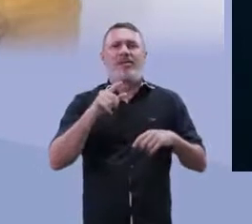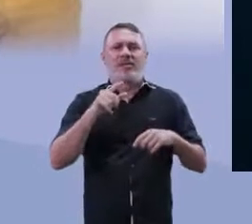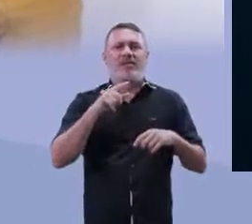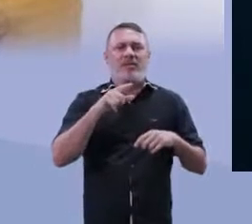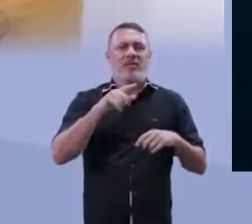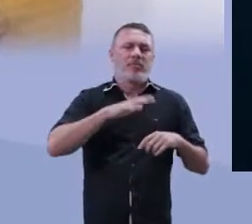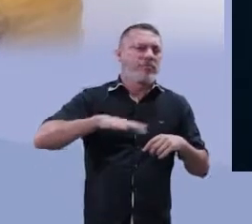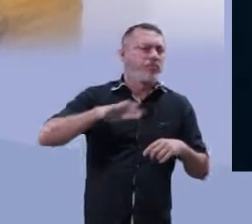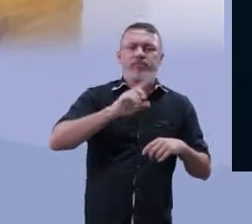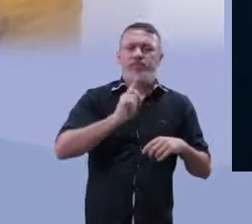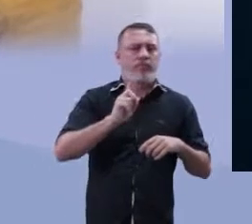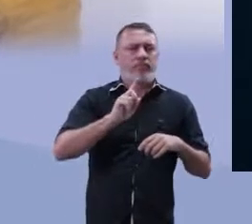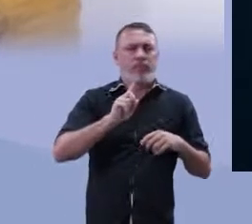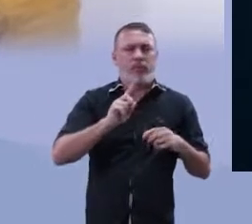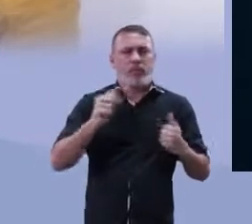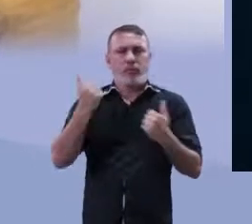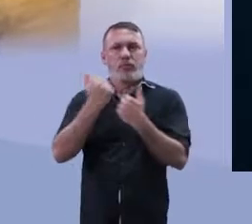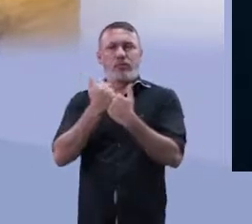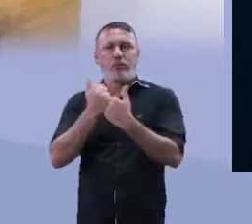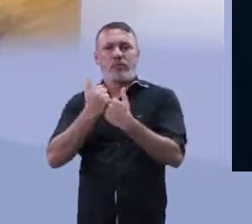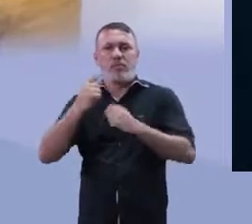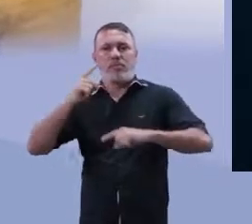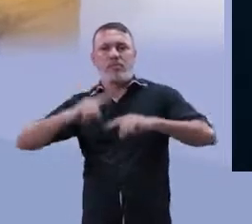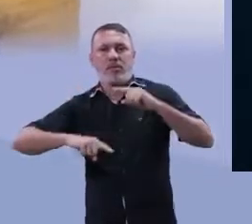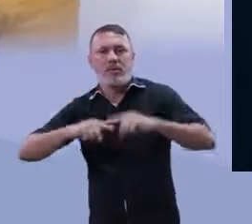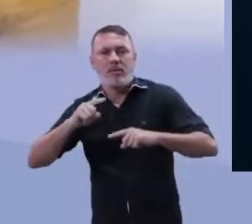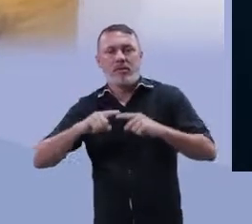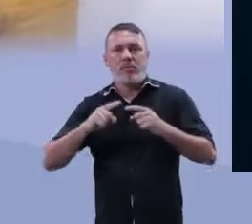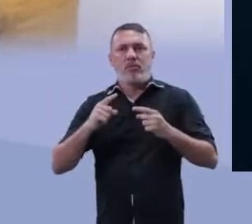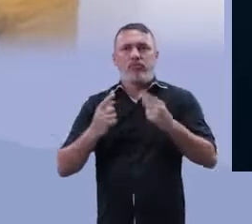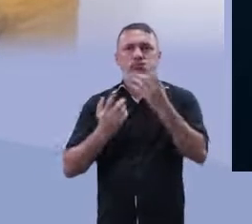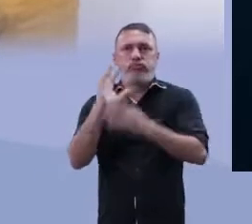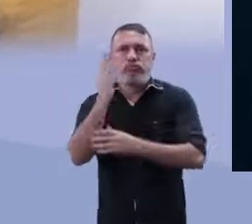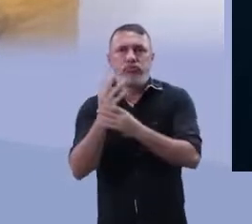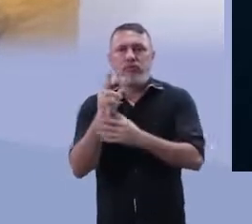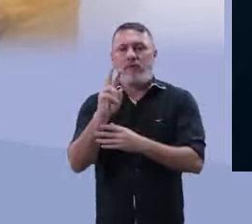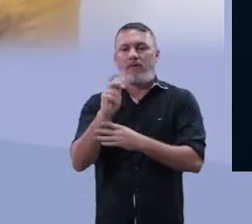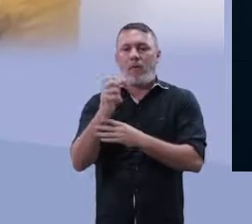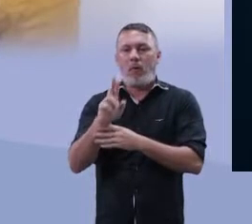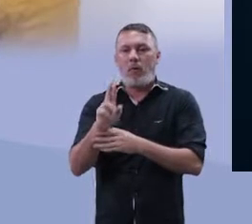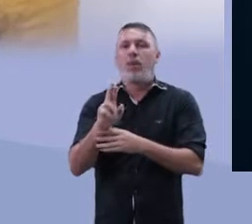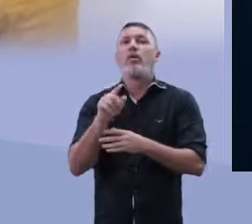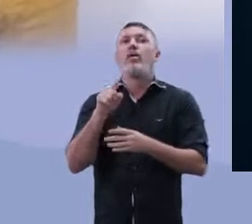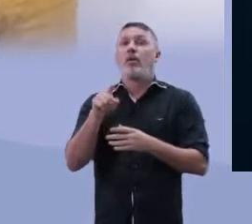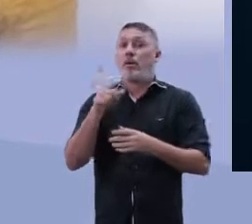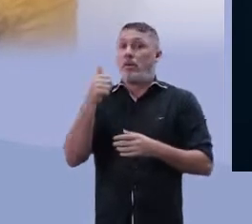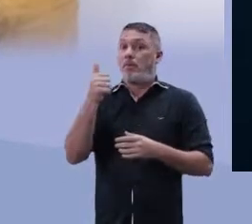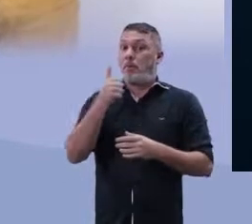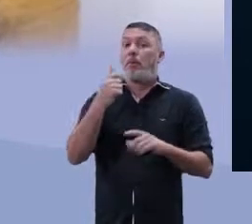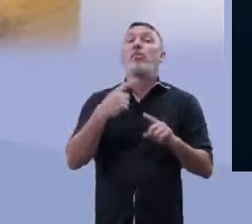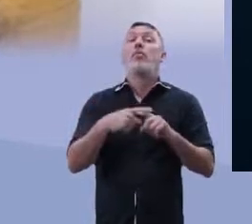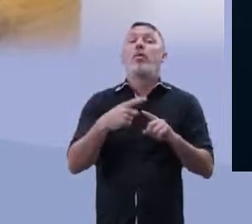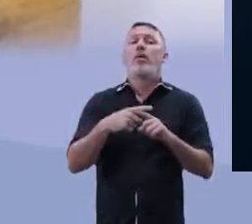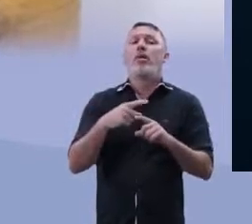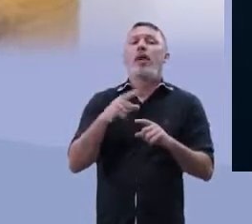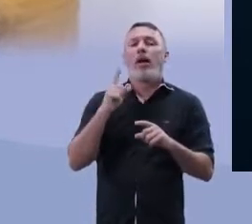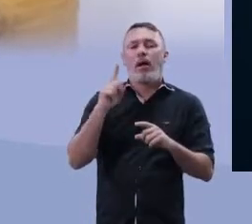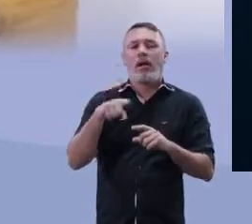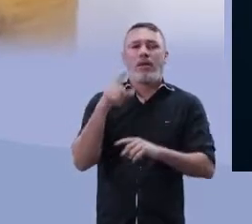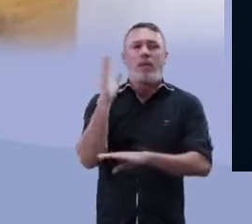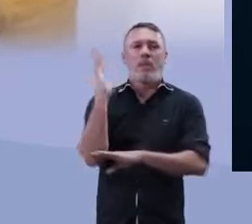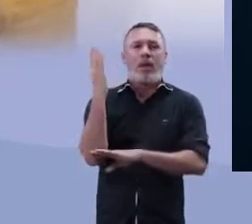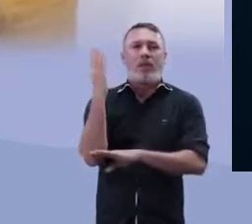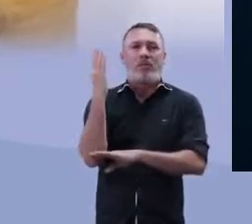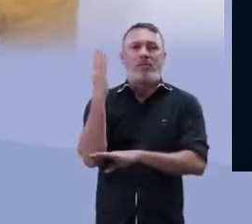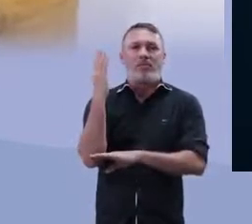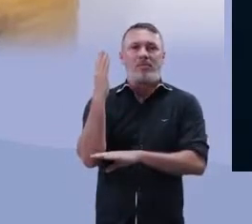forma representativa. E aí, com isso, no primeiro momento, tivemos o uso da madeira, né, como